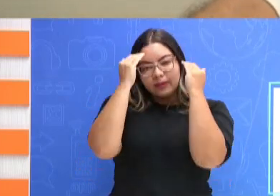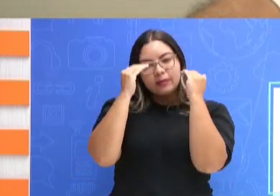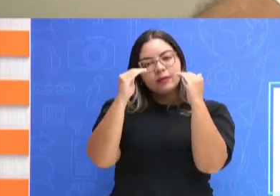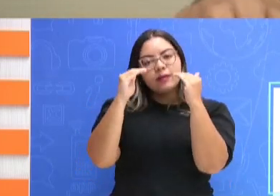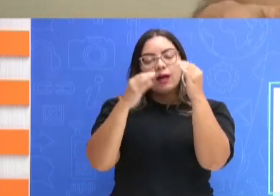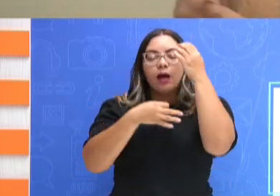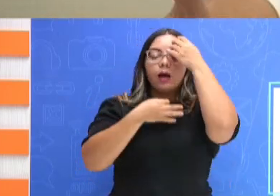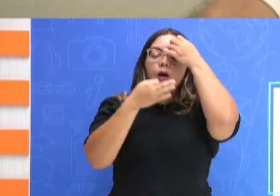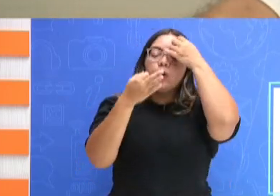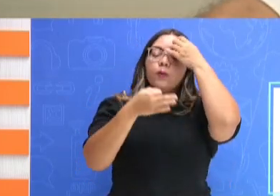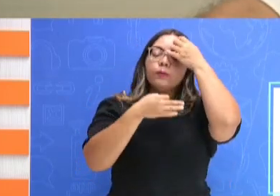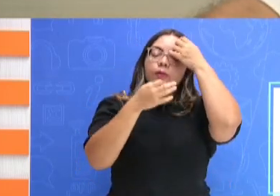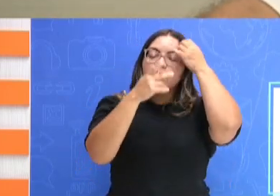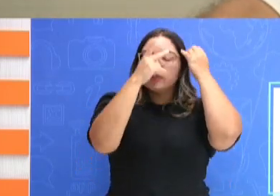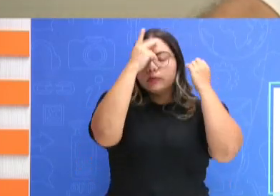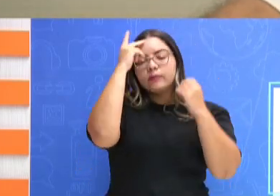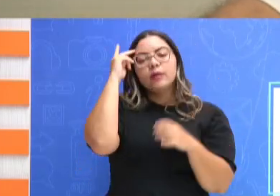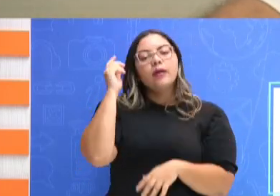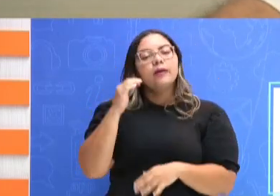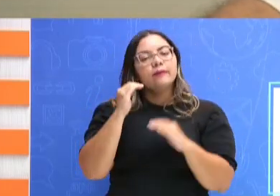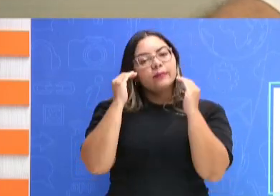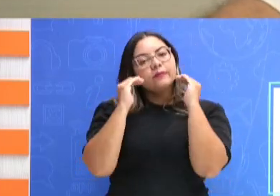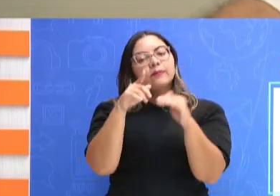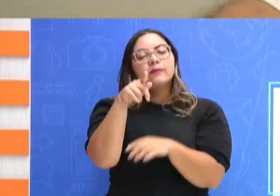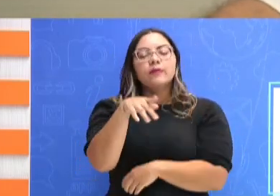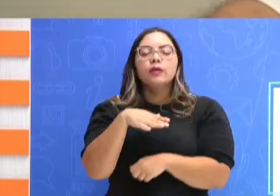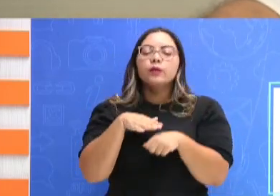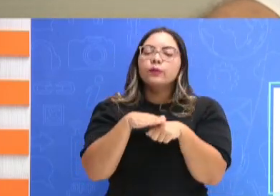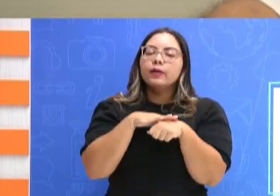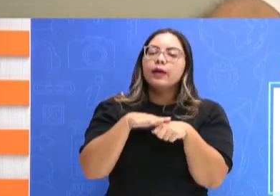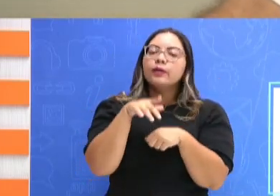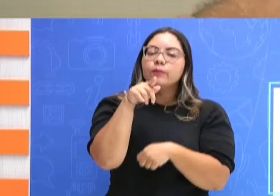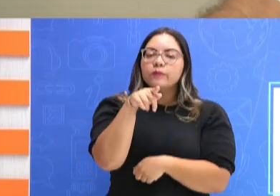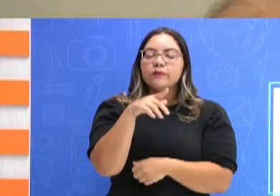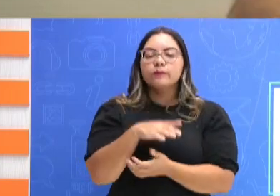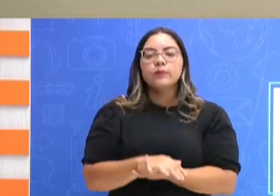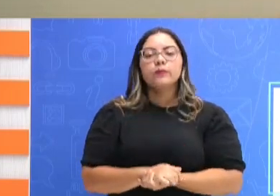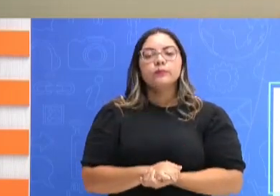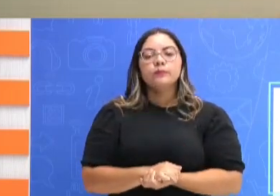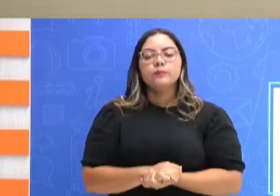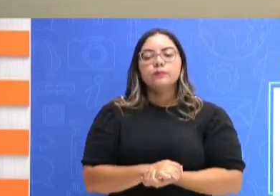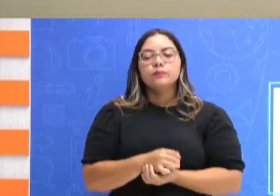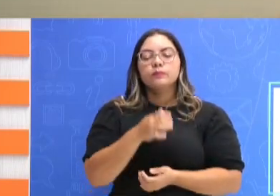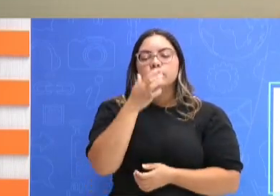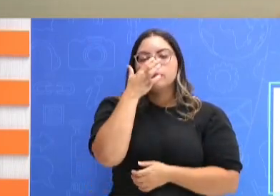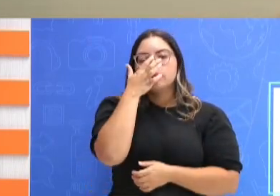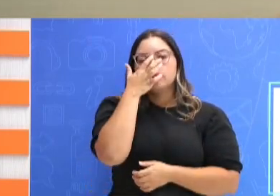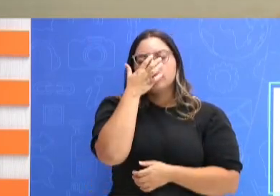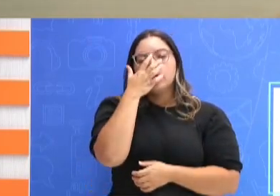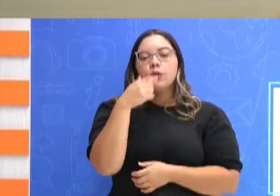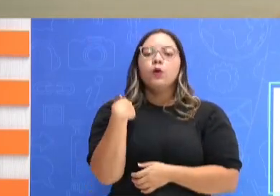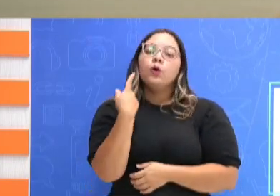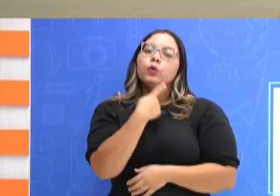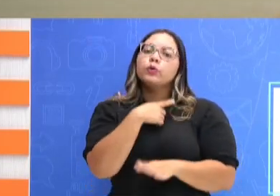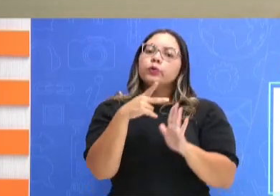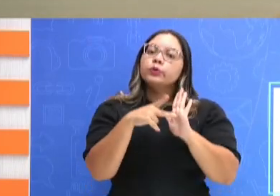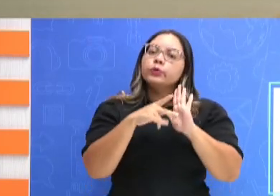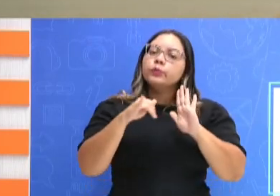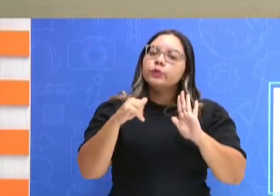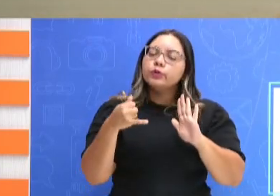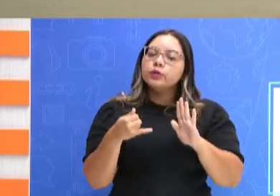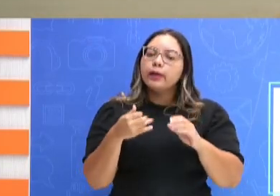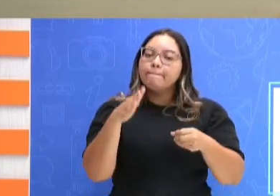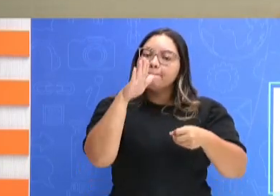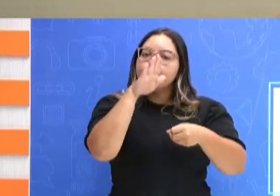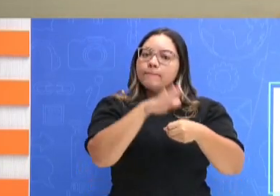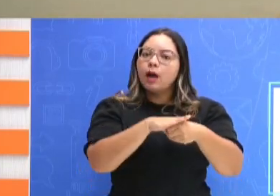sabe que, independente de qualquer coisa, eu sempre lhe respeitei e tenho amizade e carinho por você. Olha só, Edilson, o nosso projeto de tapa-buraco está na cidade como um